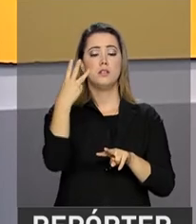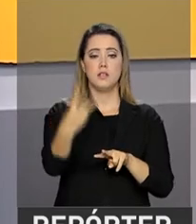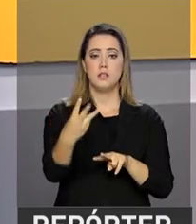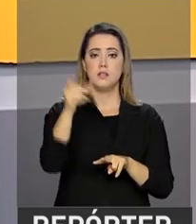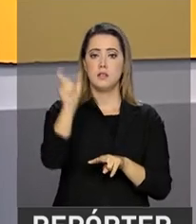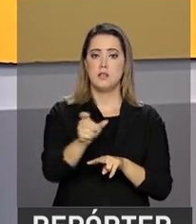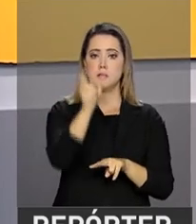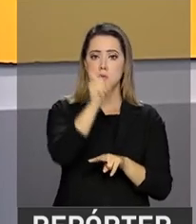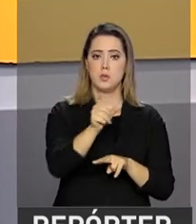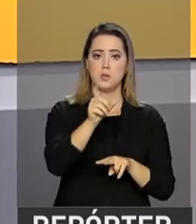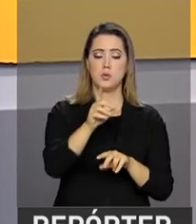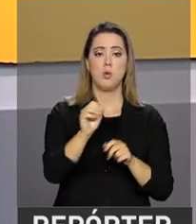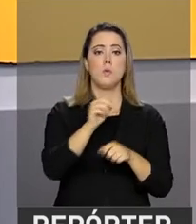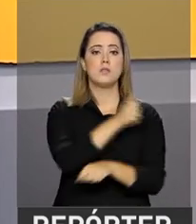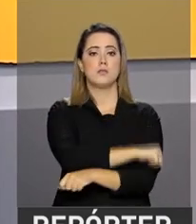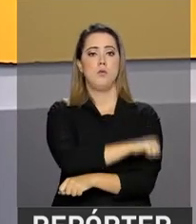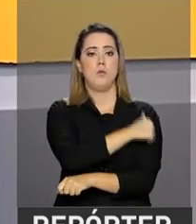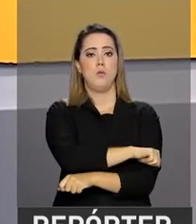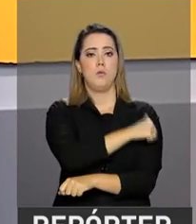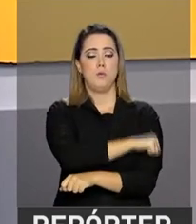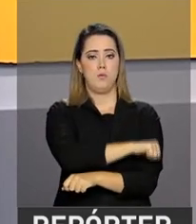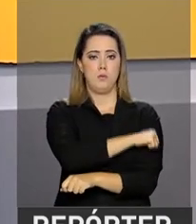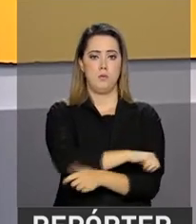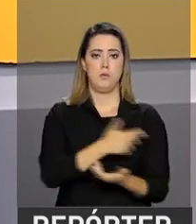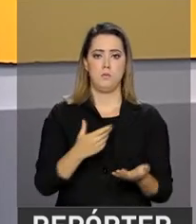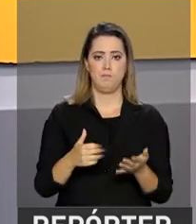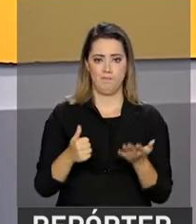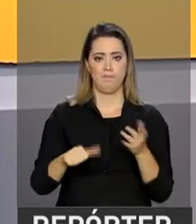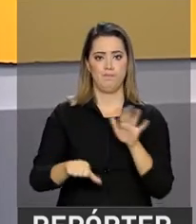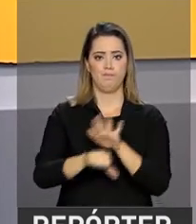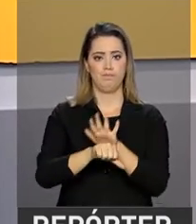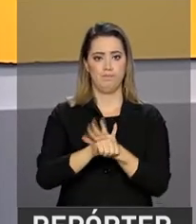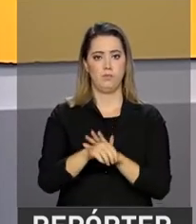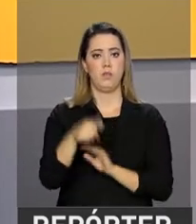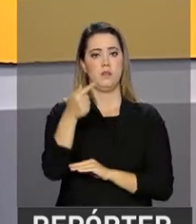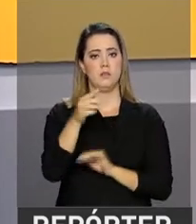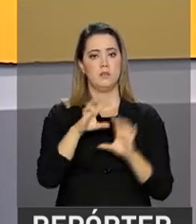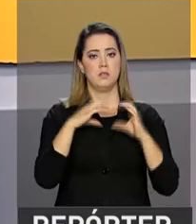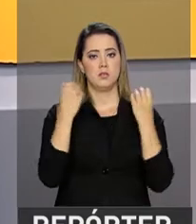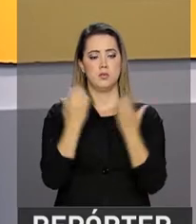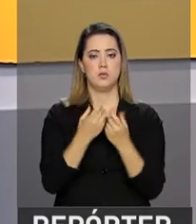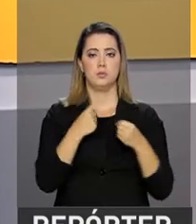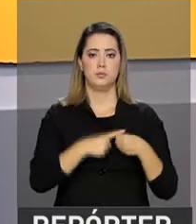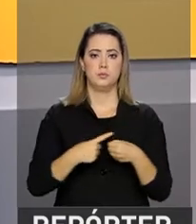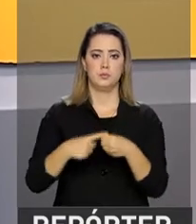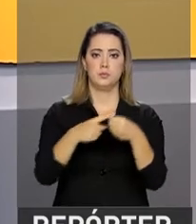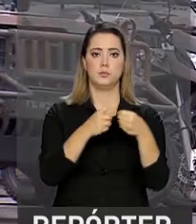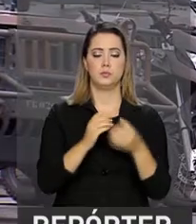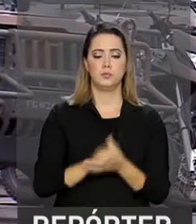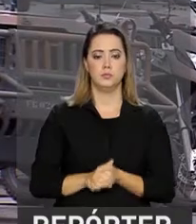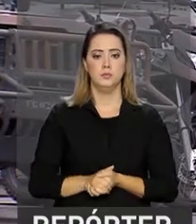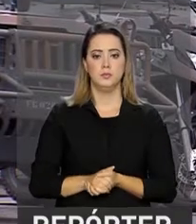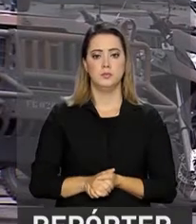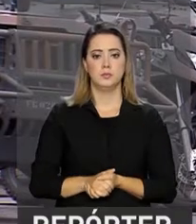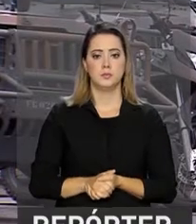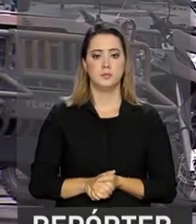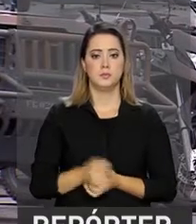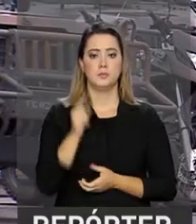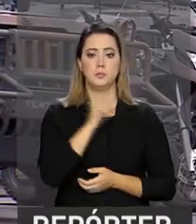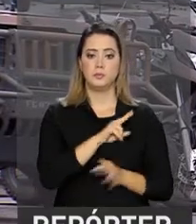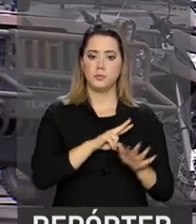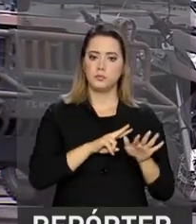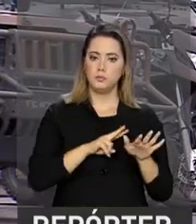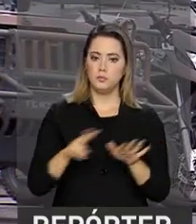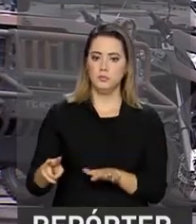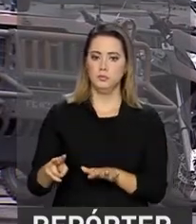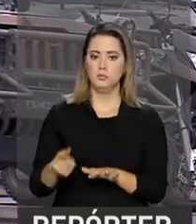Operação Segurança e Paz, uma ação integrada com o governo federal, foi em 7 comunidades da cidade. A semana no